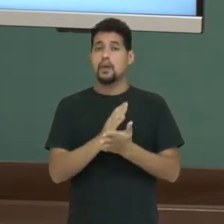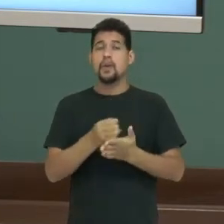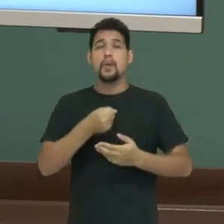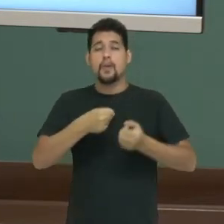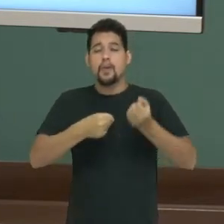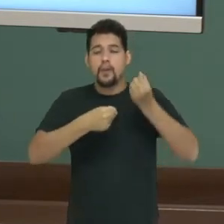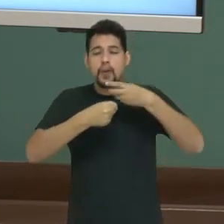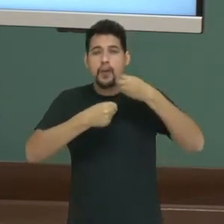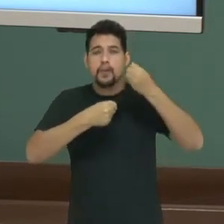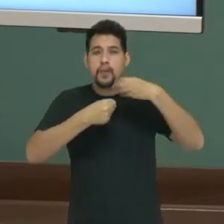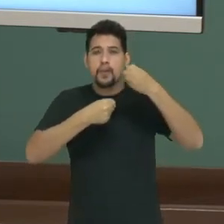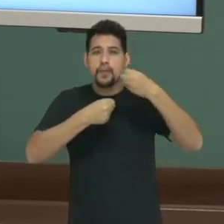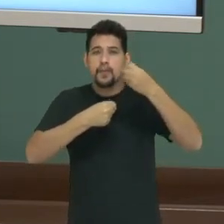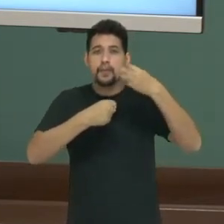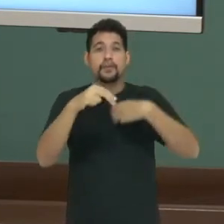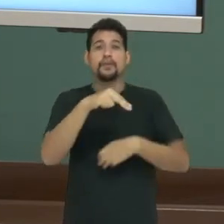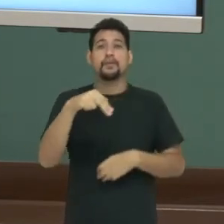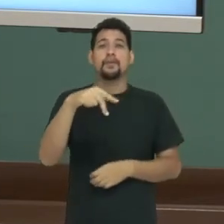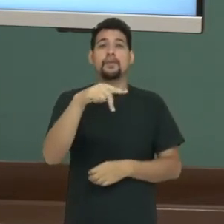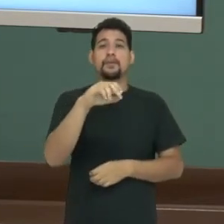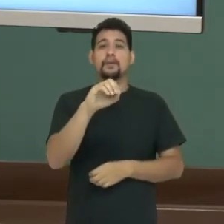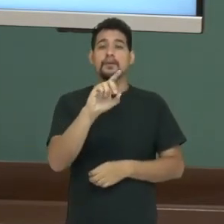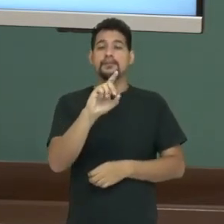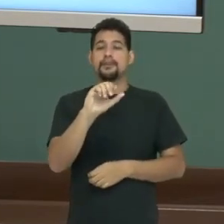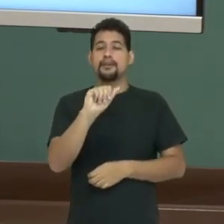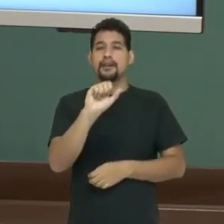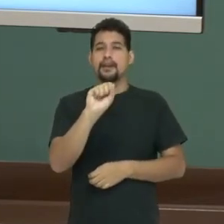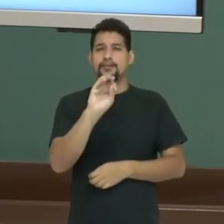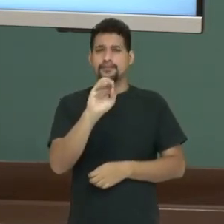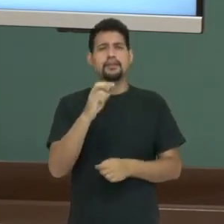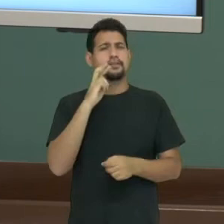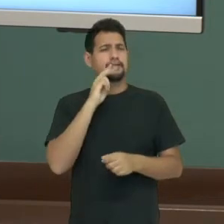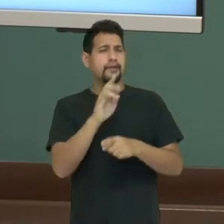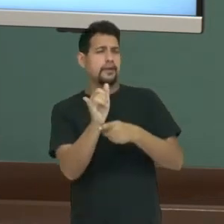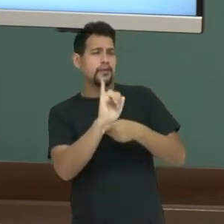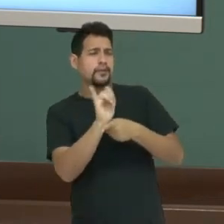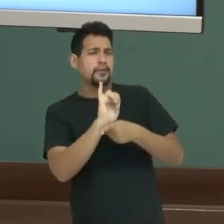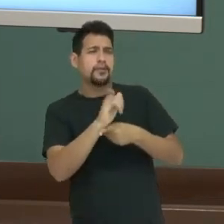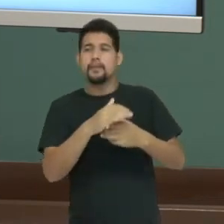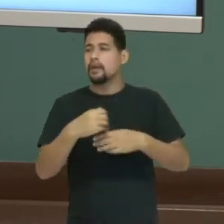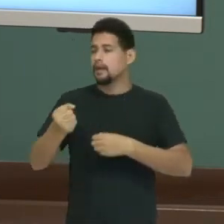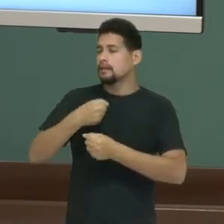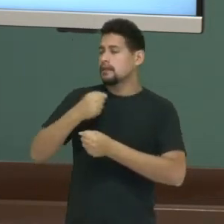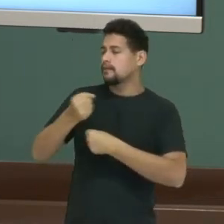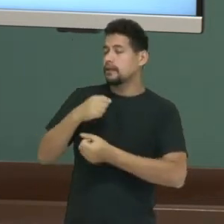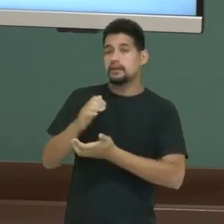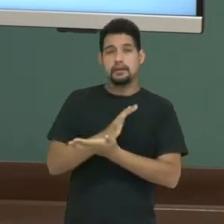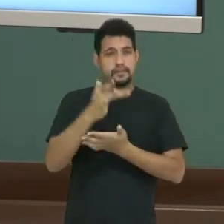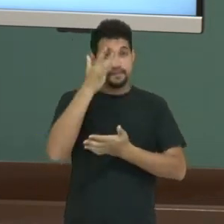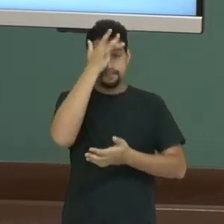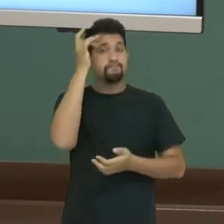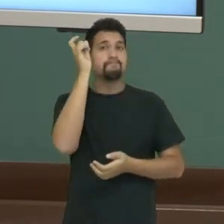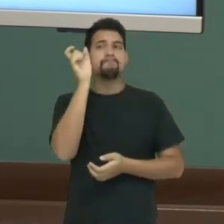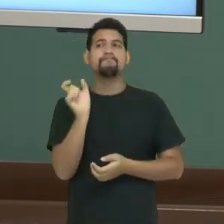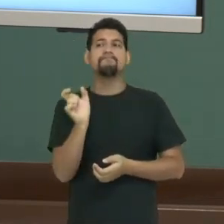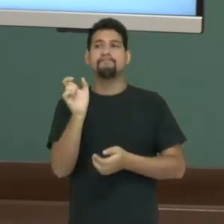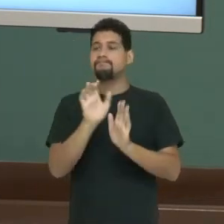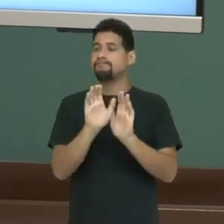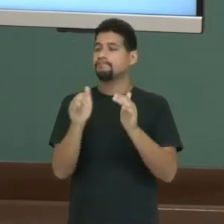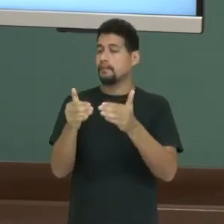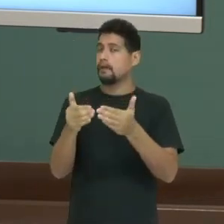né? Nós conseguimos ver através do YouTube entrevistas com personalidades de interesse